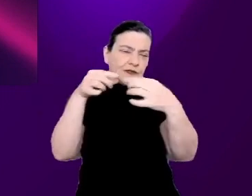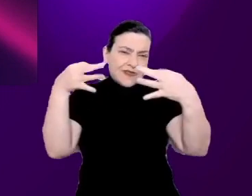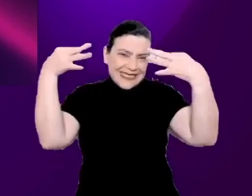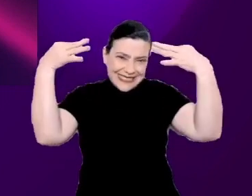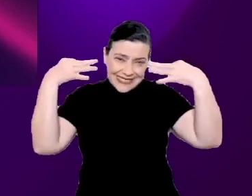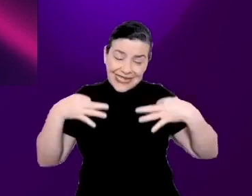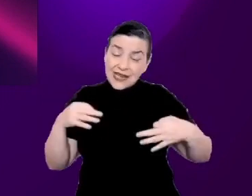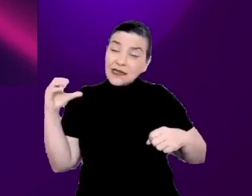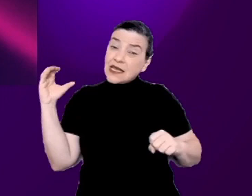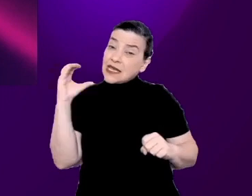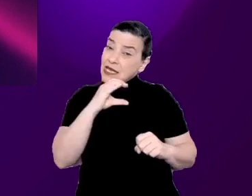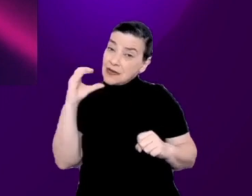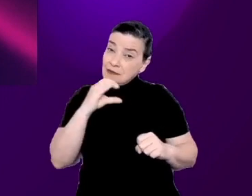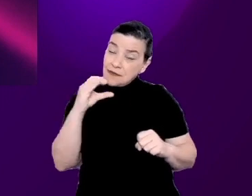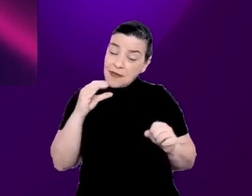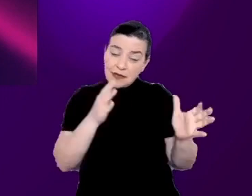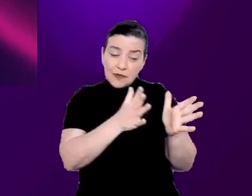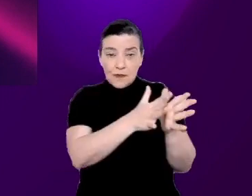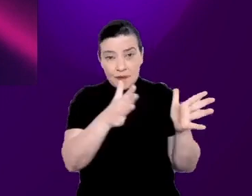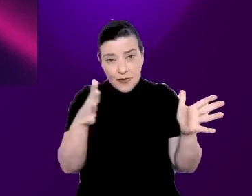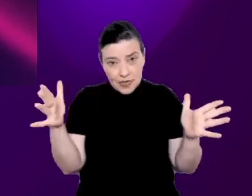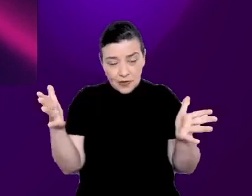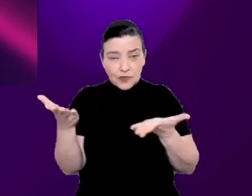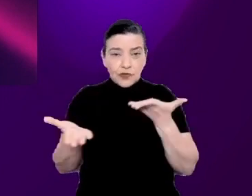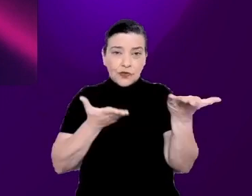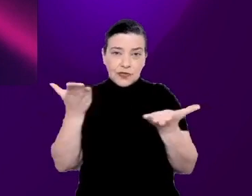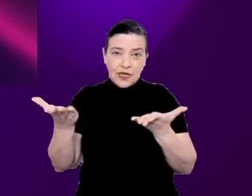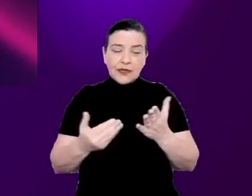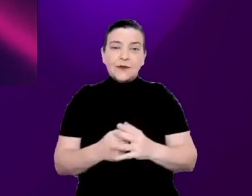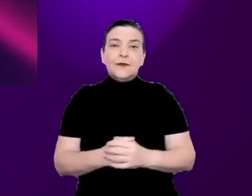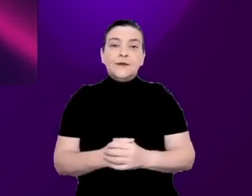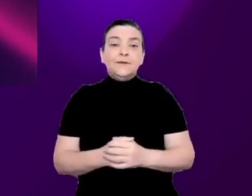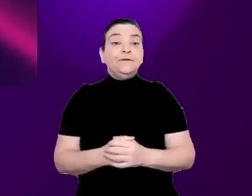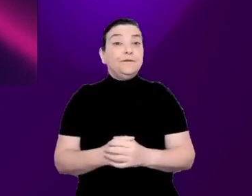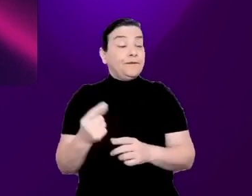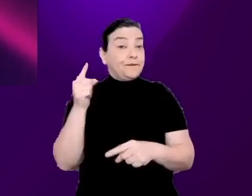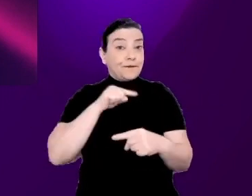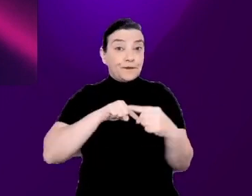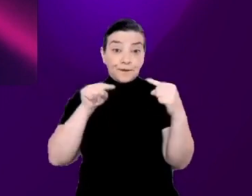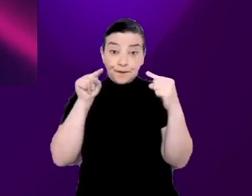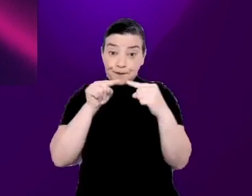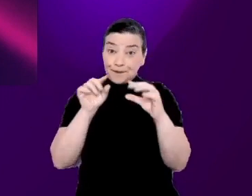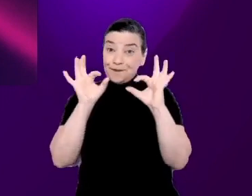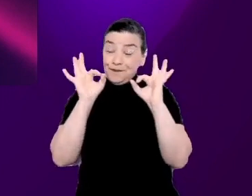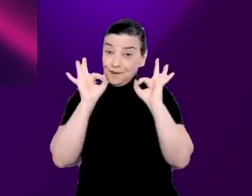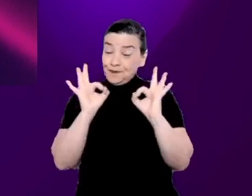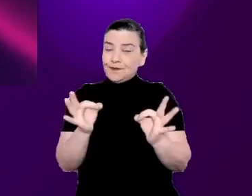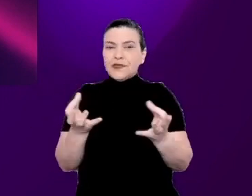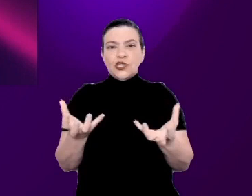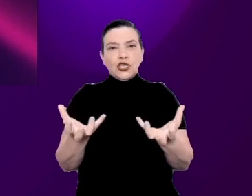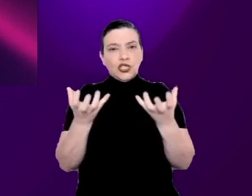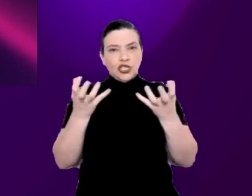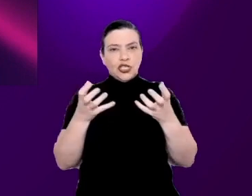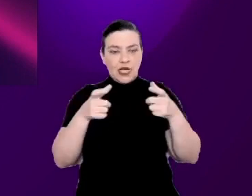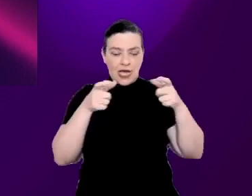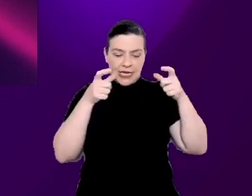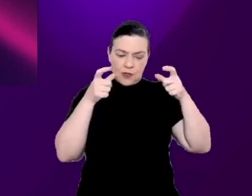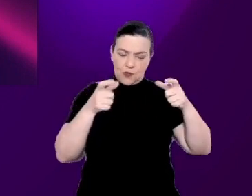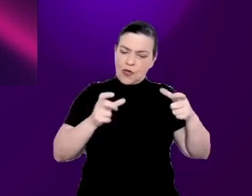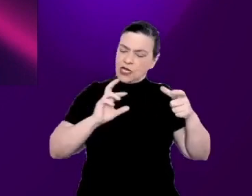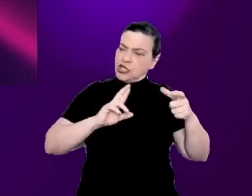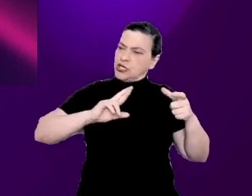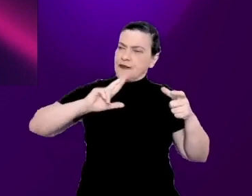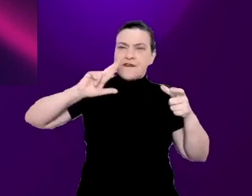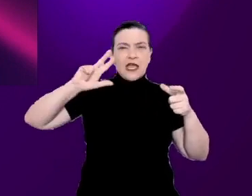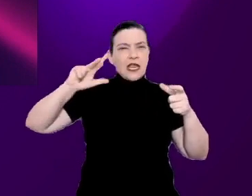e rápida ao longo de todo o ciclo de cuidado. O nosso objetivo é nos diferenciar e alcançar melhores